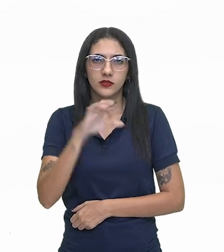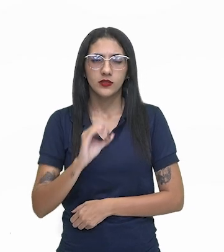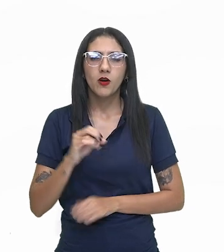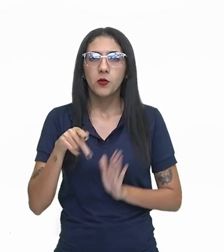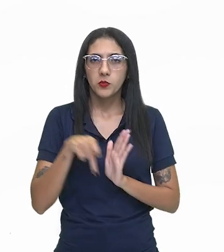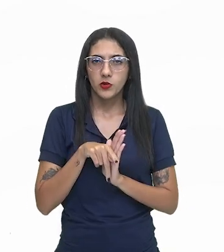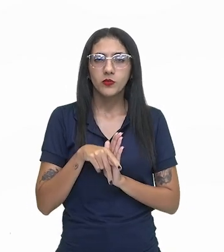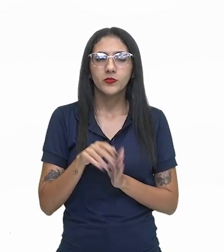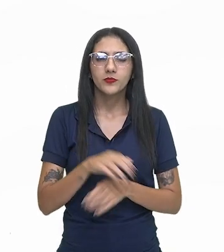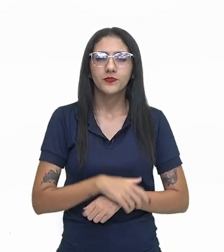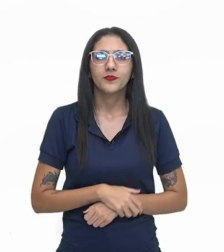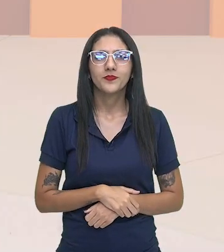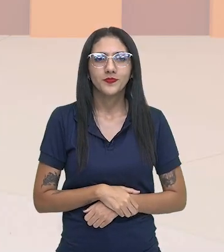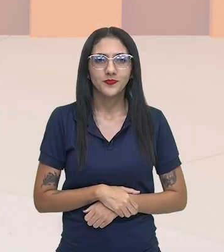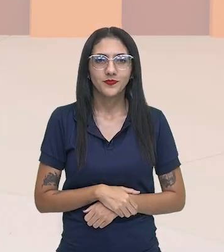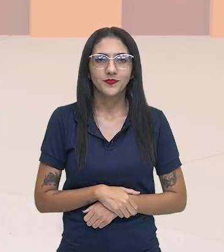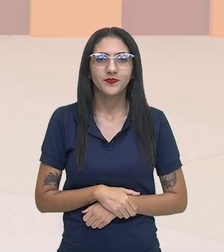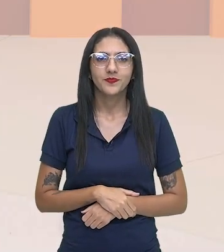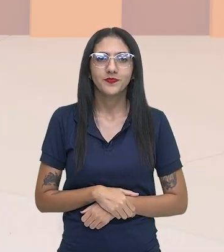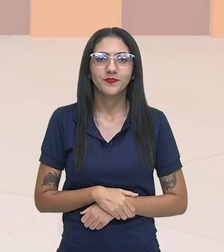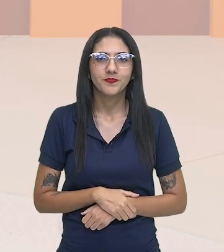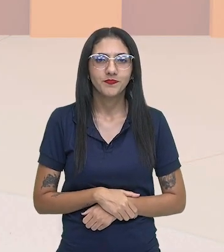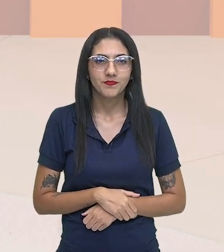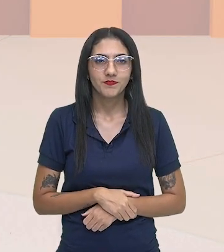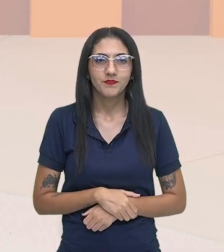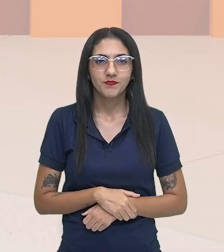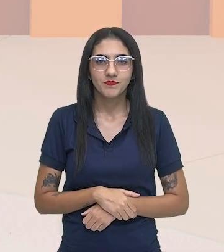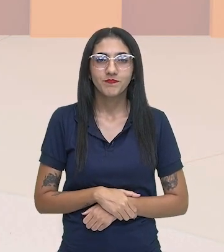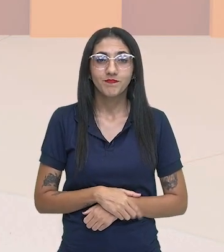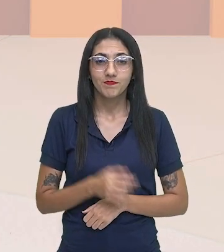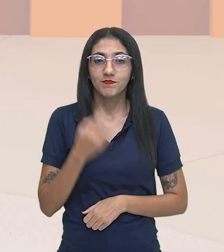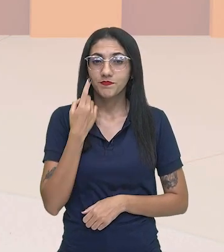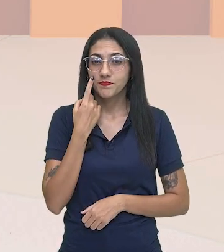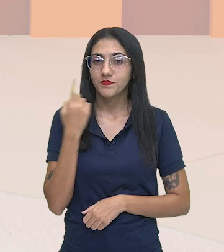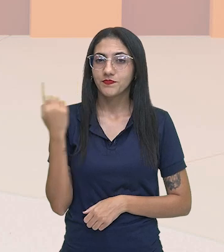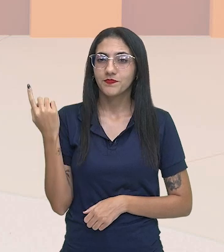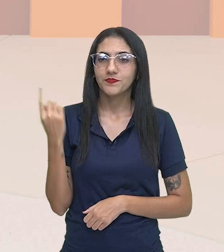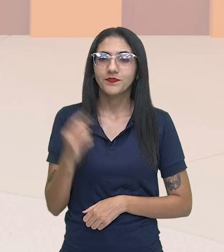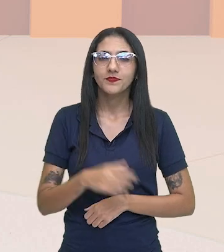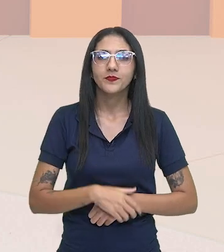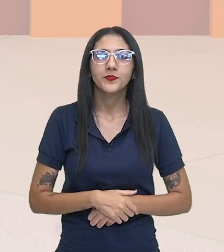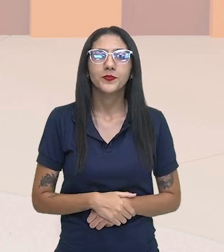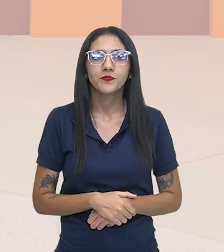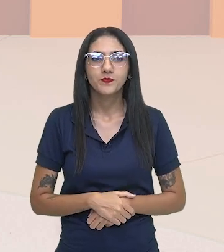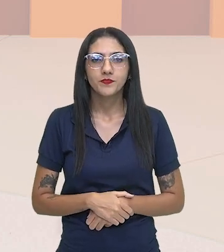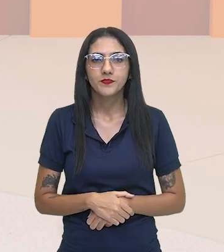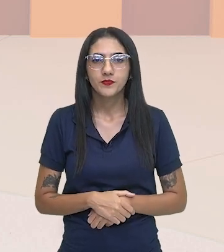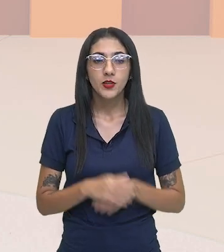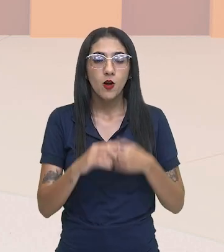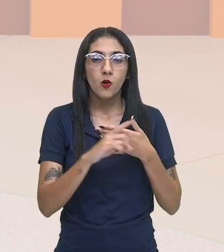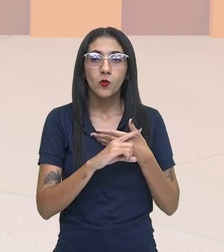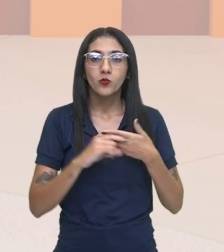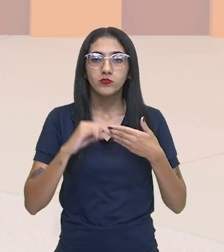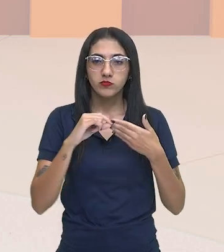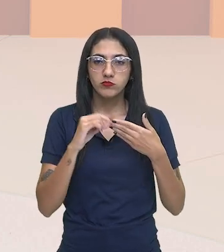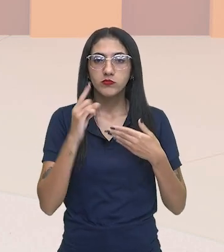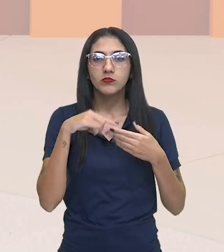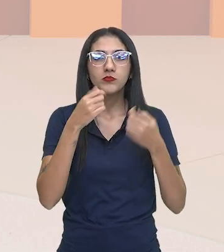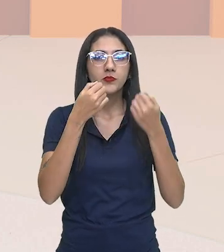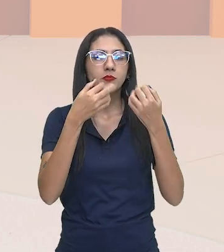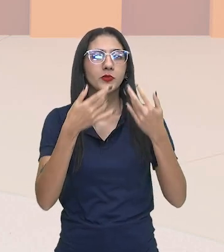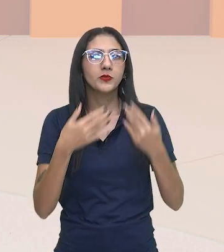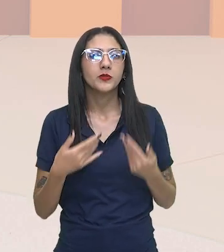dominação em Max Weber. Vamos lá? A dominação legítima. Max Weber e a dominação legítima.